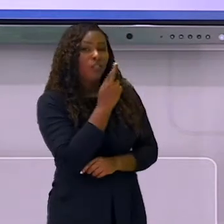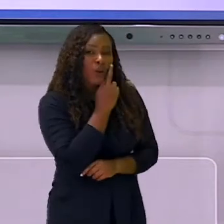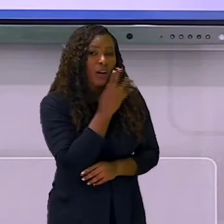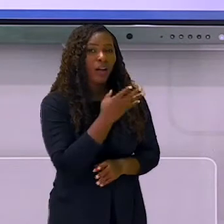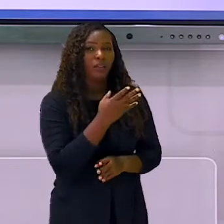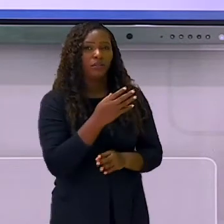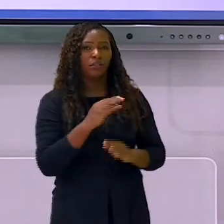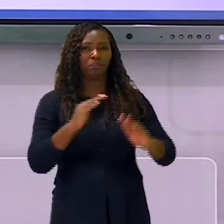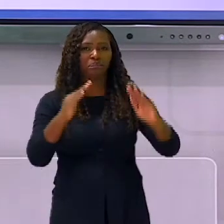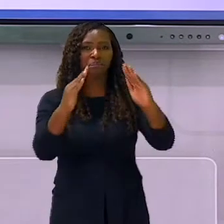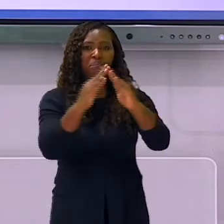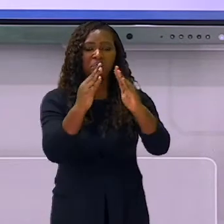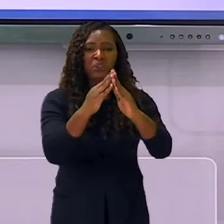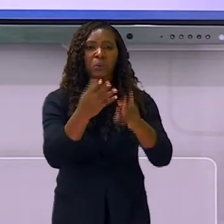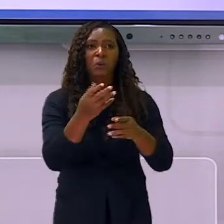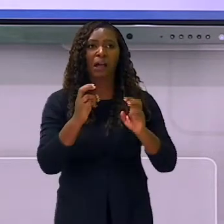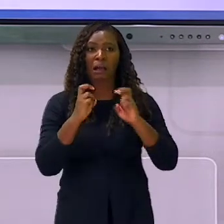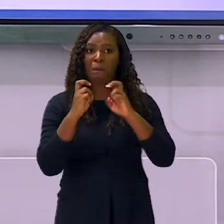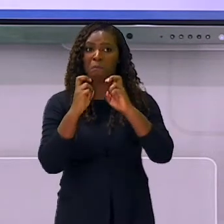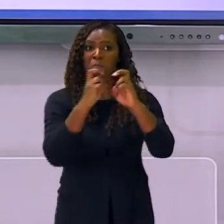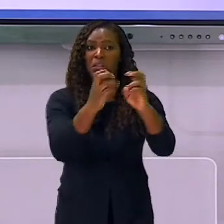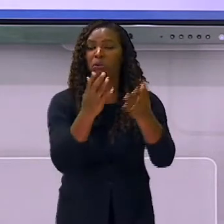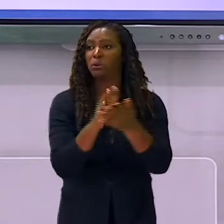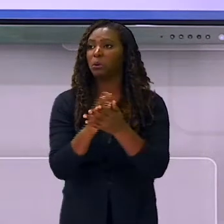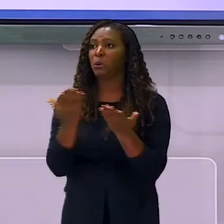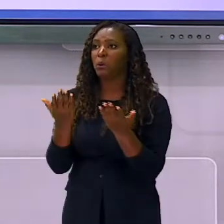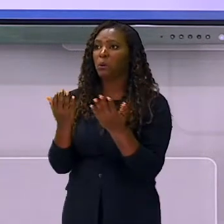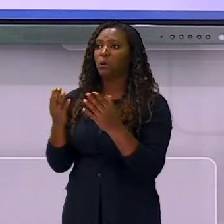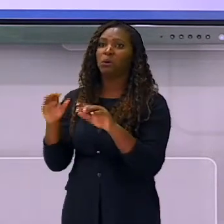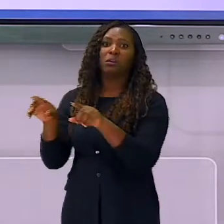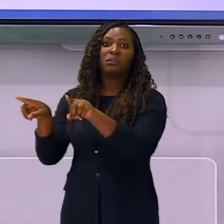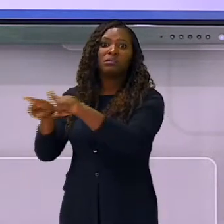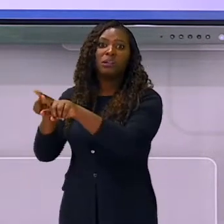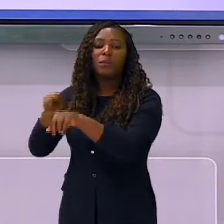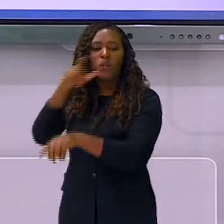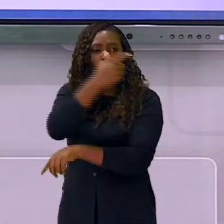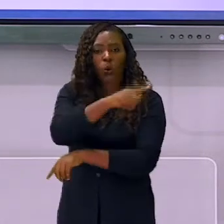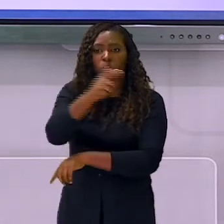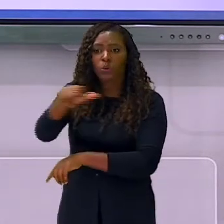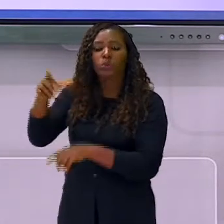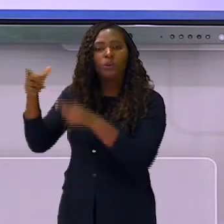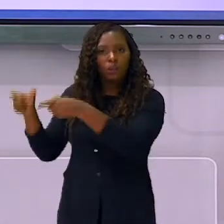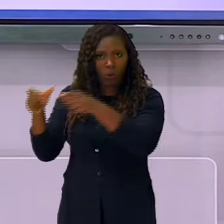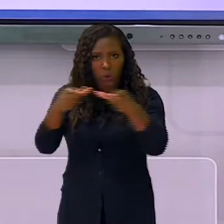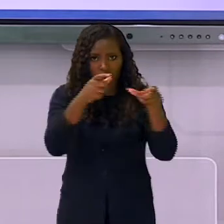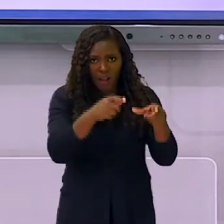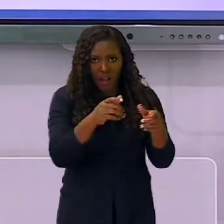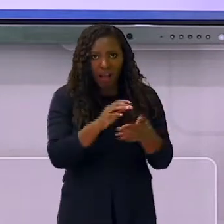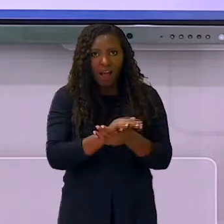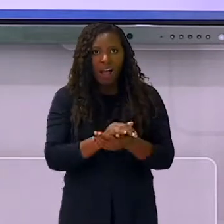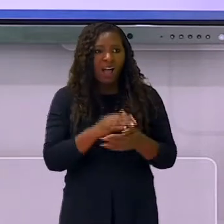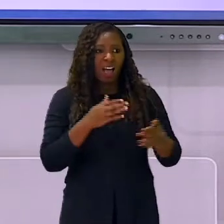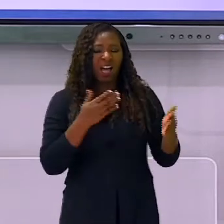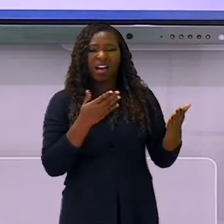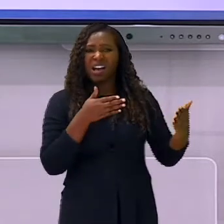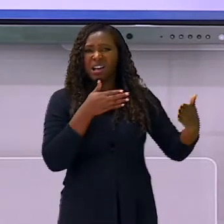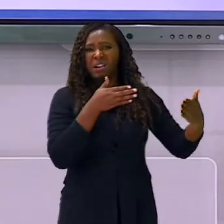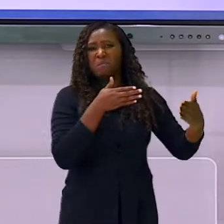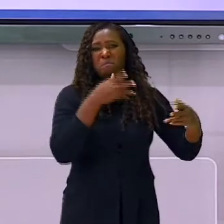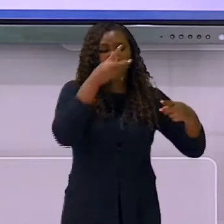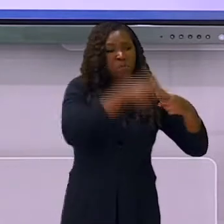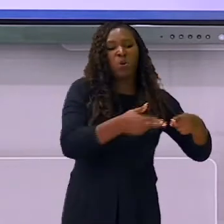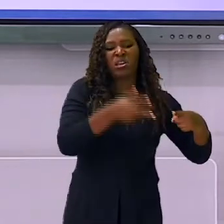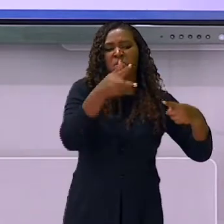eles. Isso não pode acontecer. A pessoa cega utiliza o braille